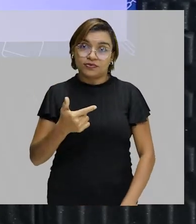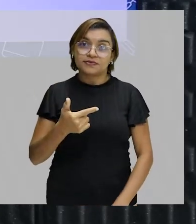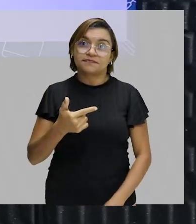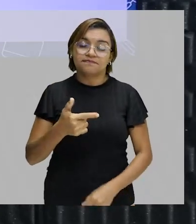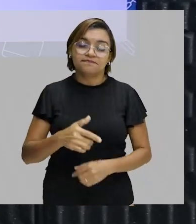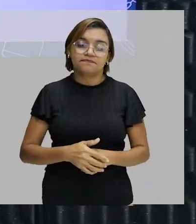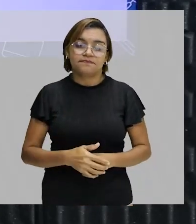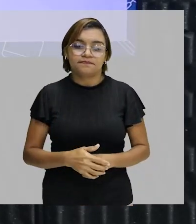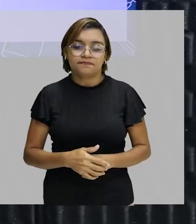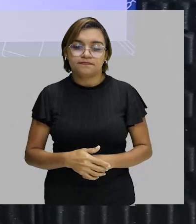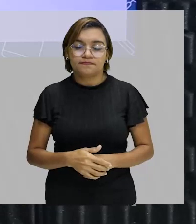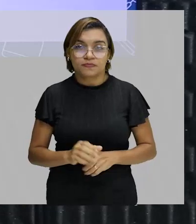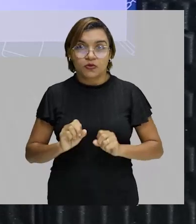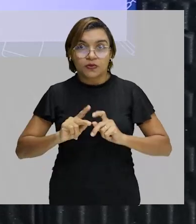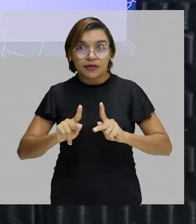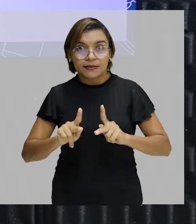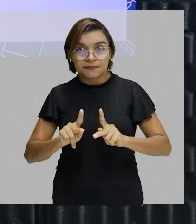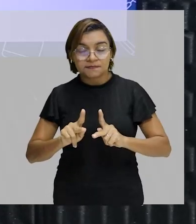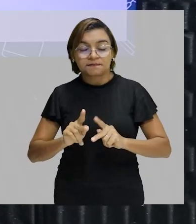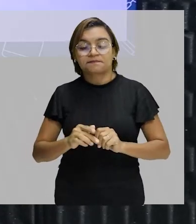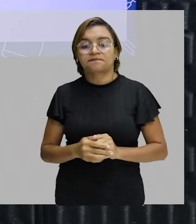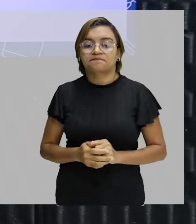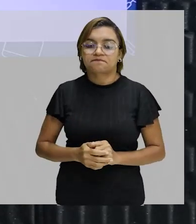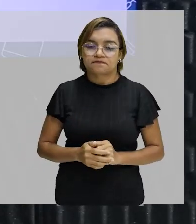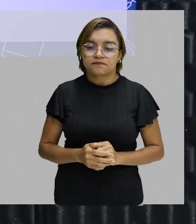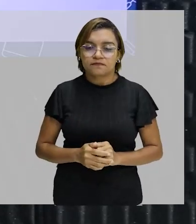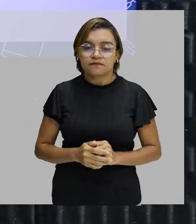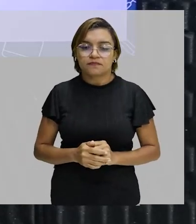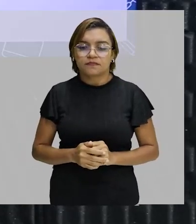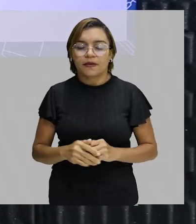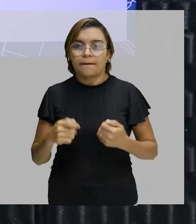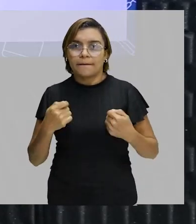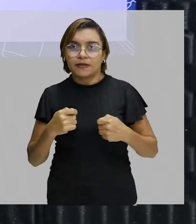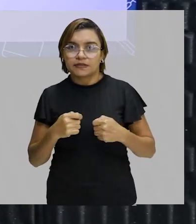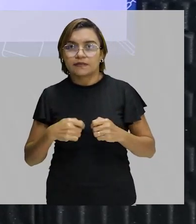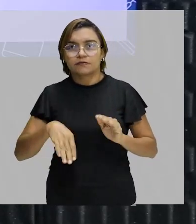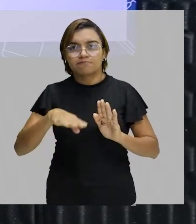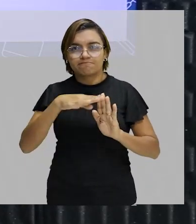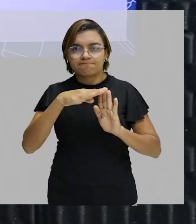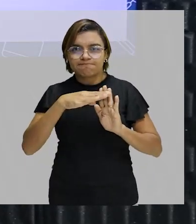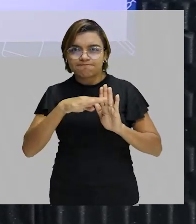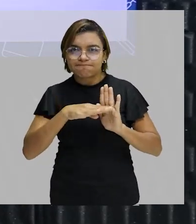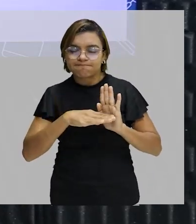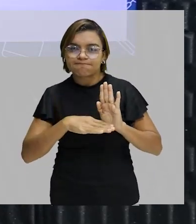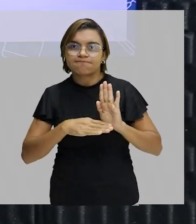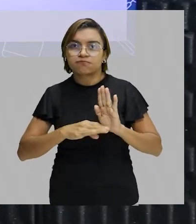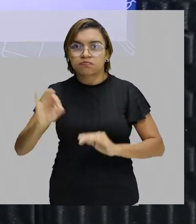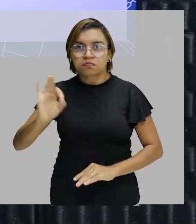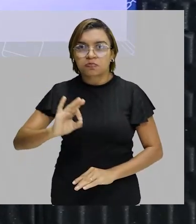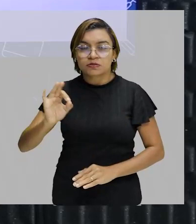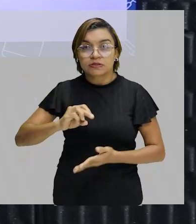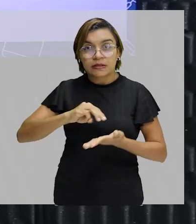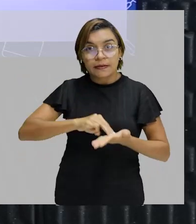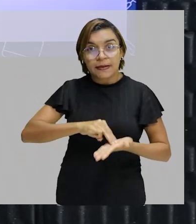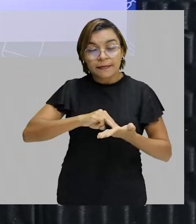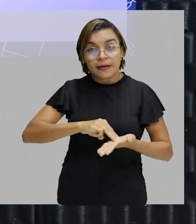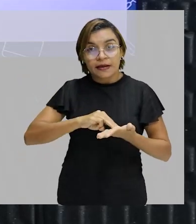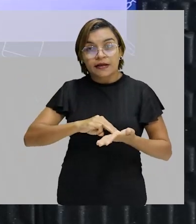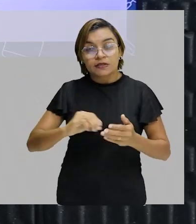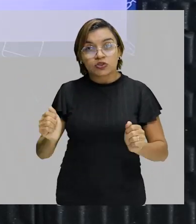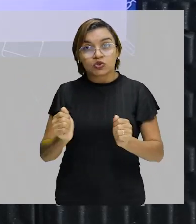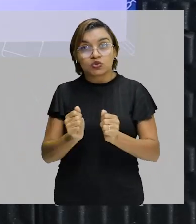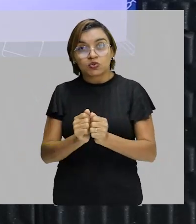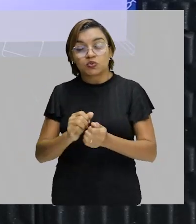oxigênio. Tudo bem? Compreenderam? Devemos relacionar as porcentagens em massa com as massas atômicas